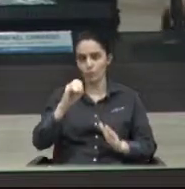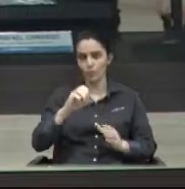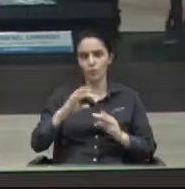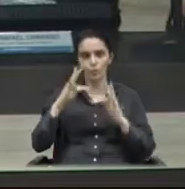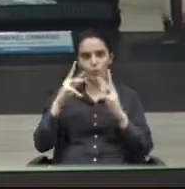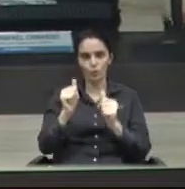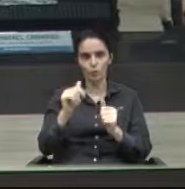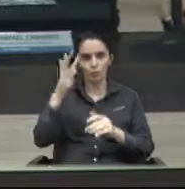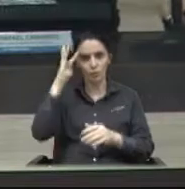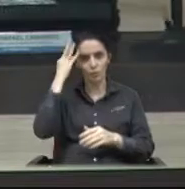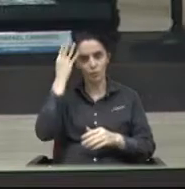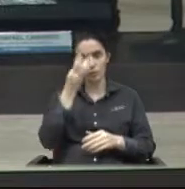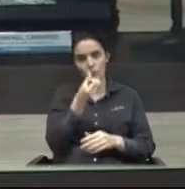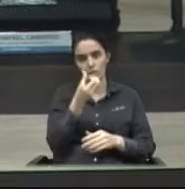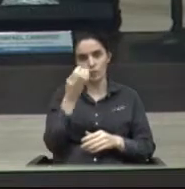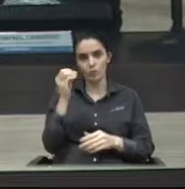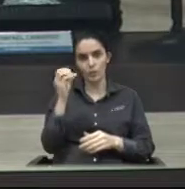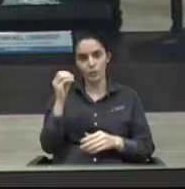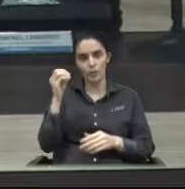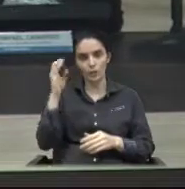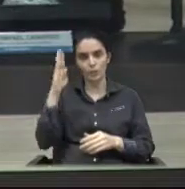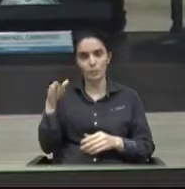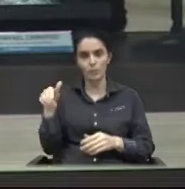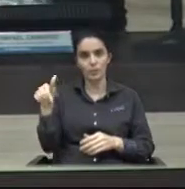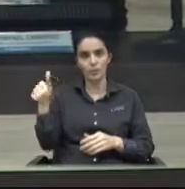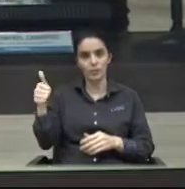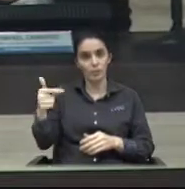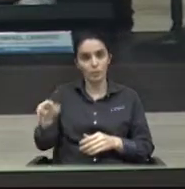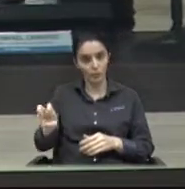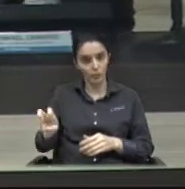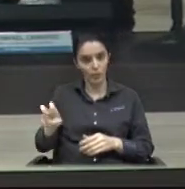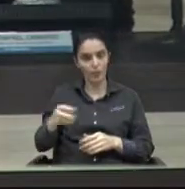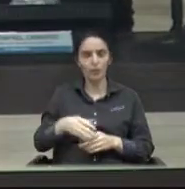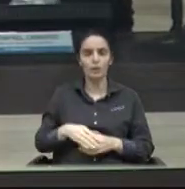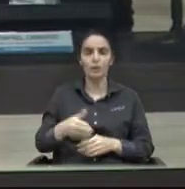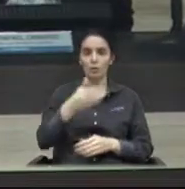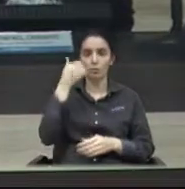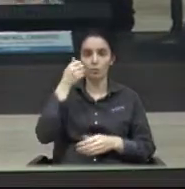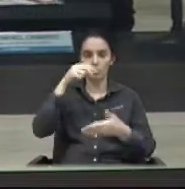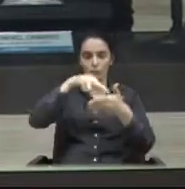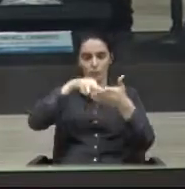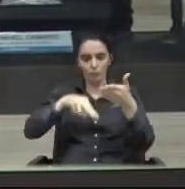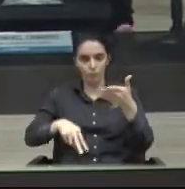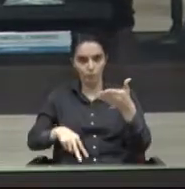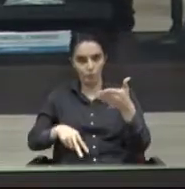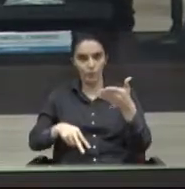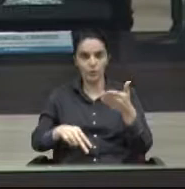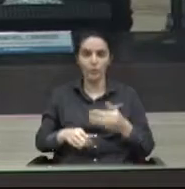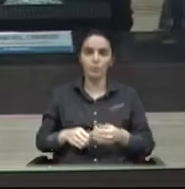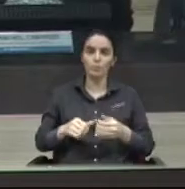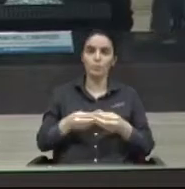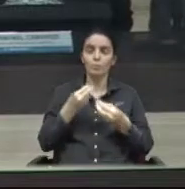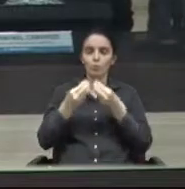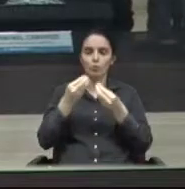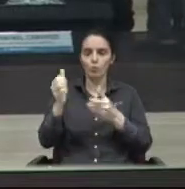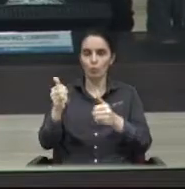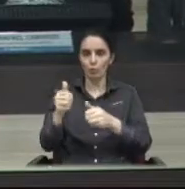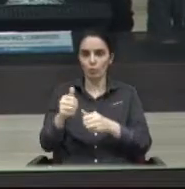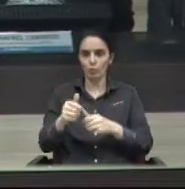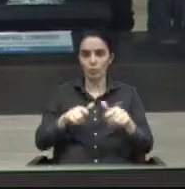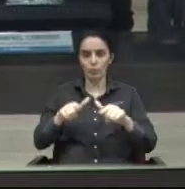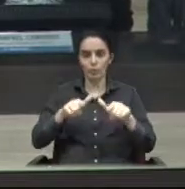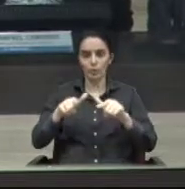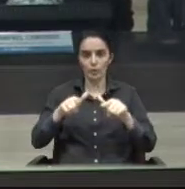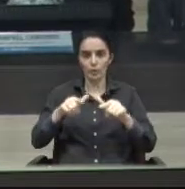da resolução número 600 de 2015, para melhor detalhamento da composição, modo de funcionamento e